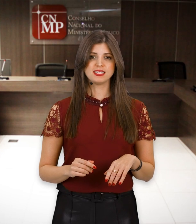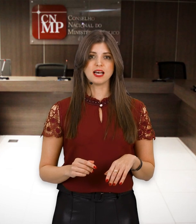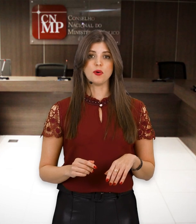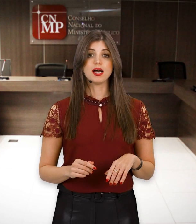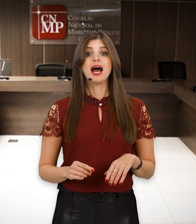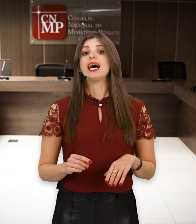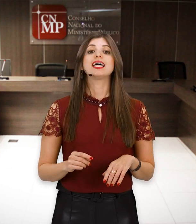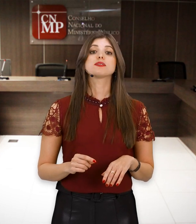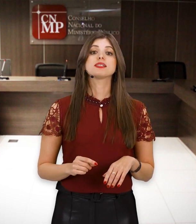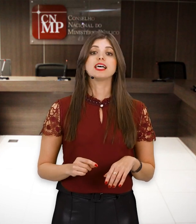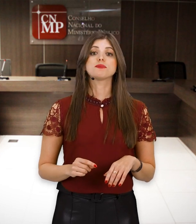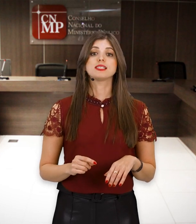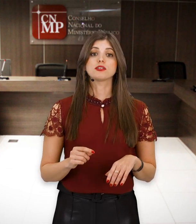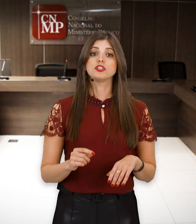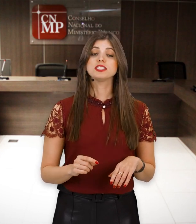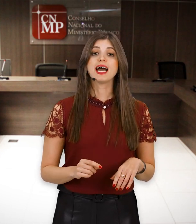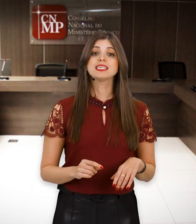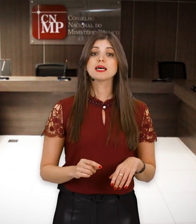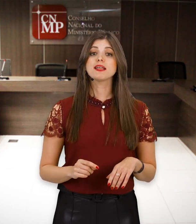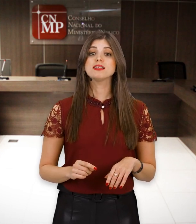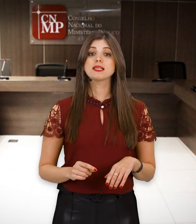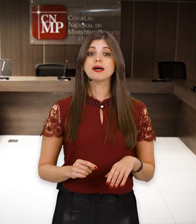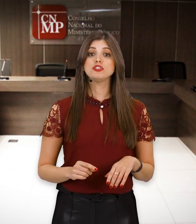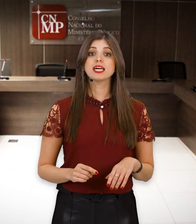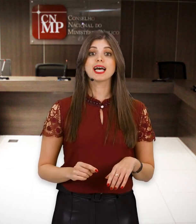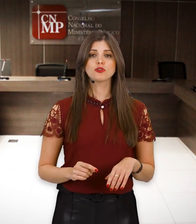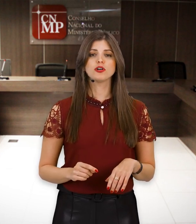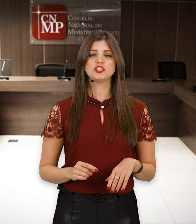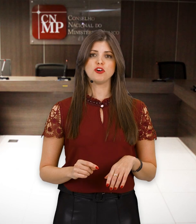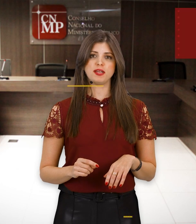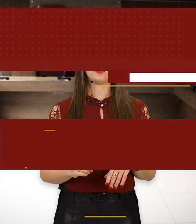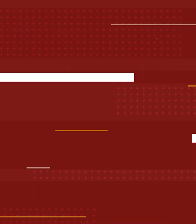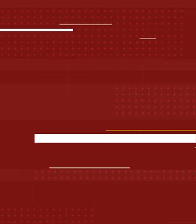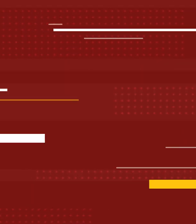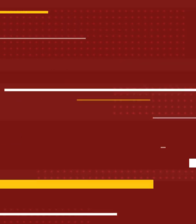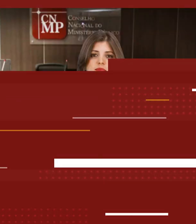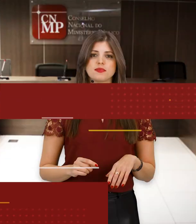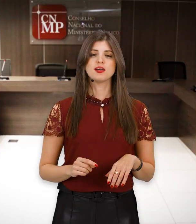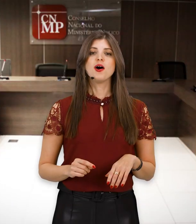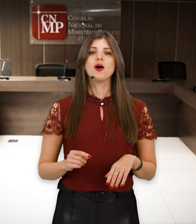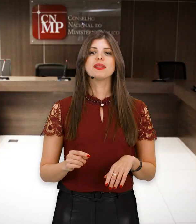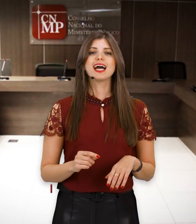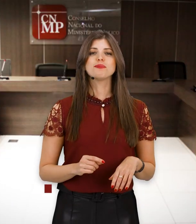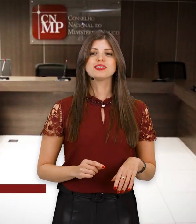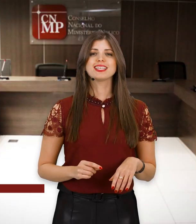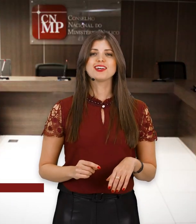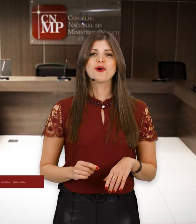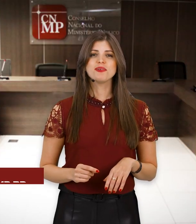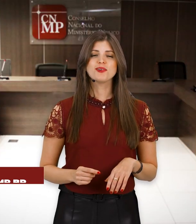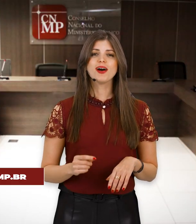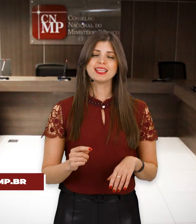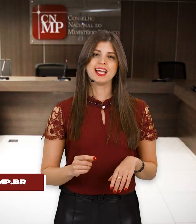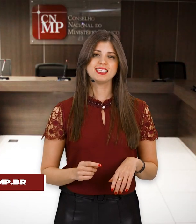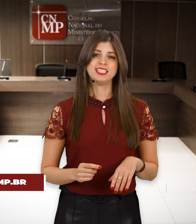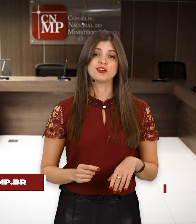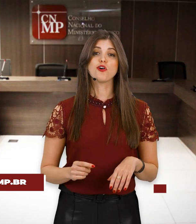da sessão. A 17ª Sessão Ordinária está prevista para o dia 14 de novembro. Obrigada por seguir